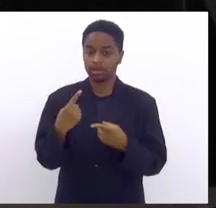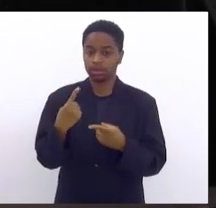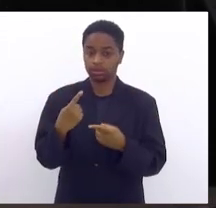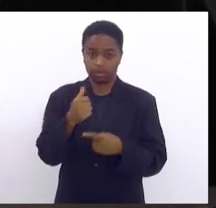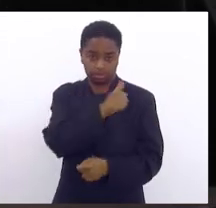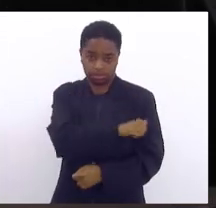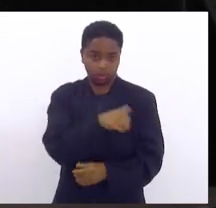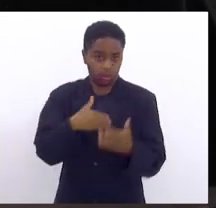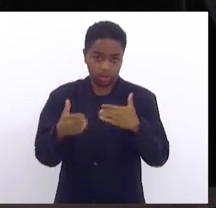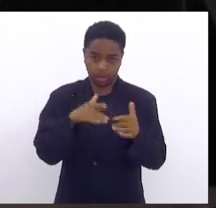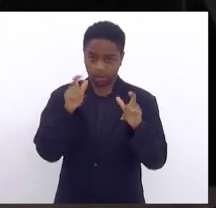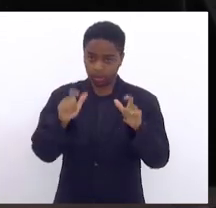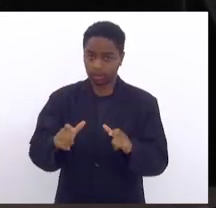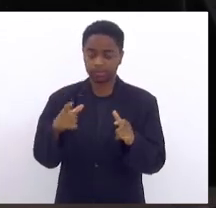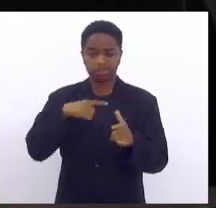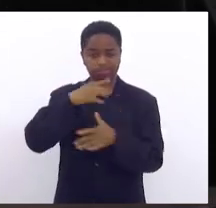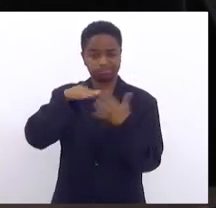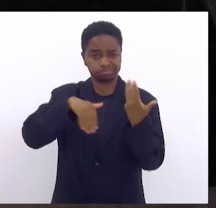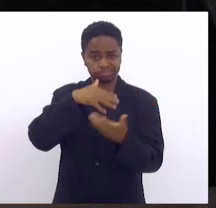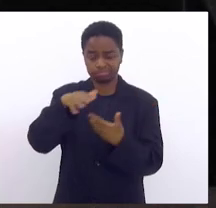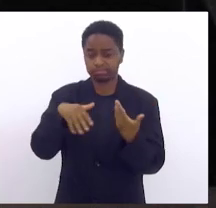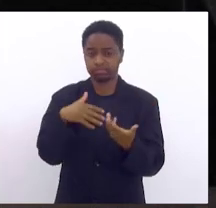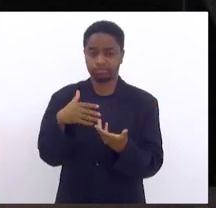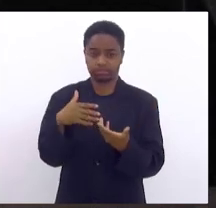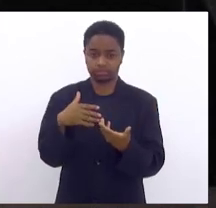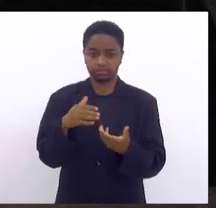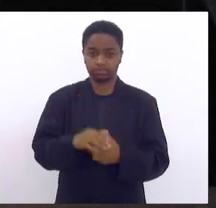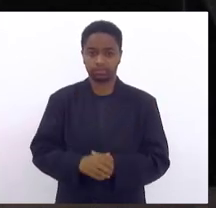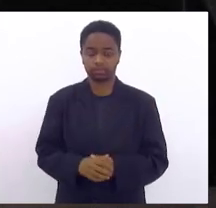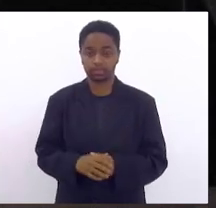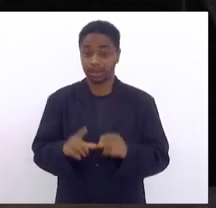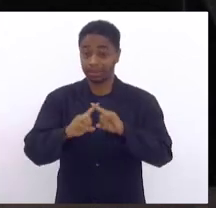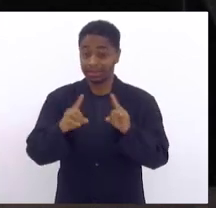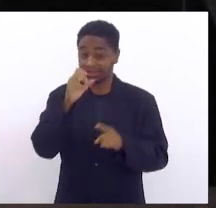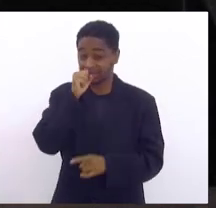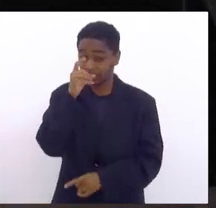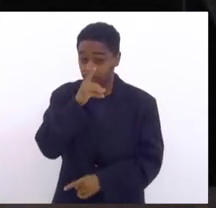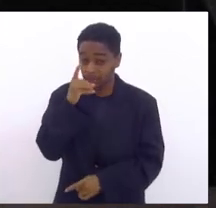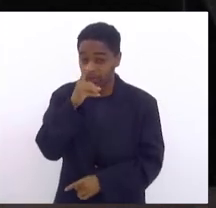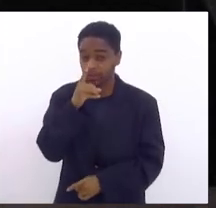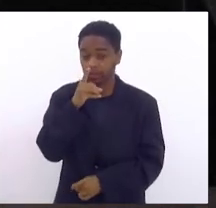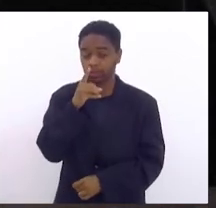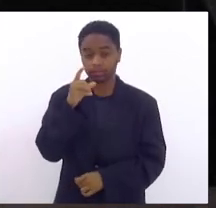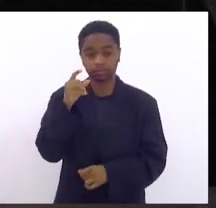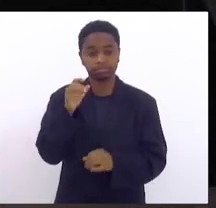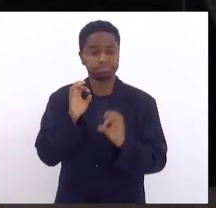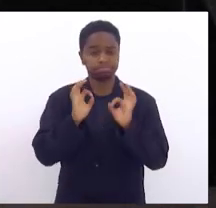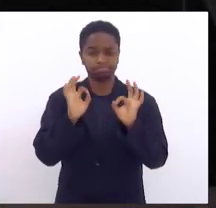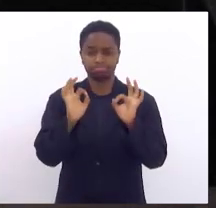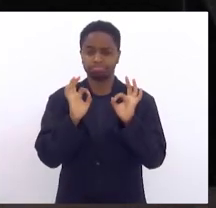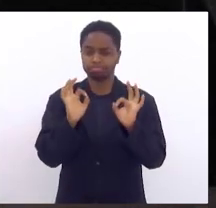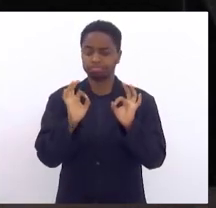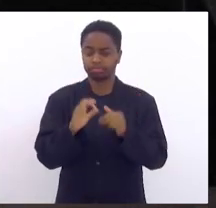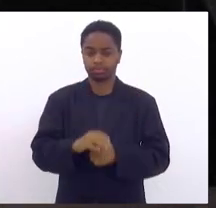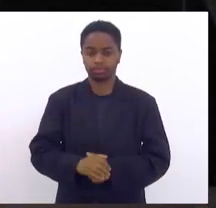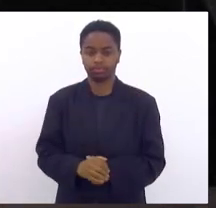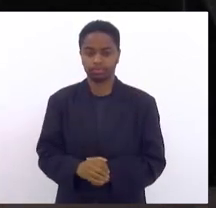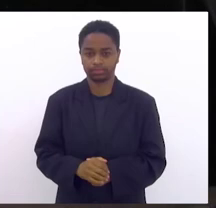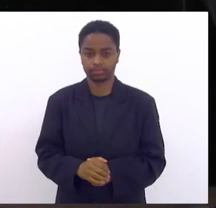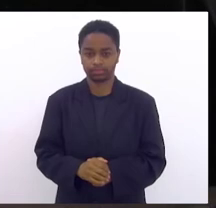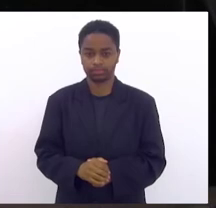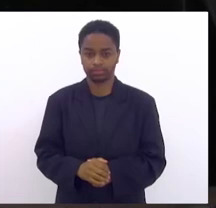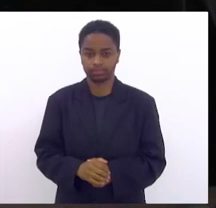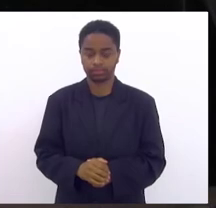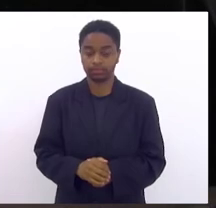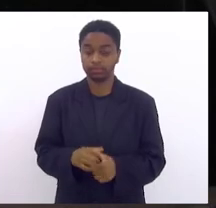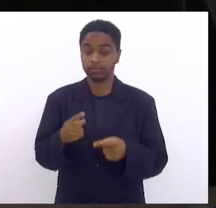inteiro, tá? Tá uma bagunça? Tá uma bagunça. Mas final de semana tá excelente, meu anjo. Teve